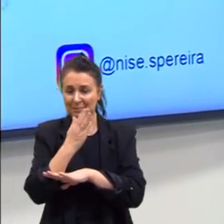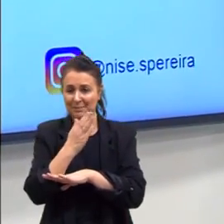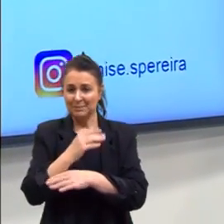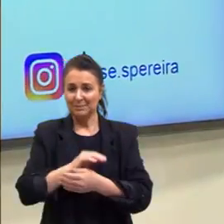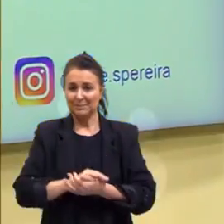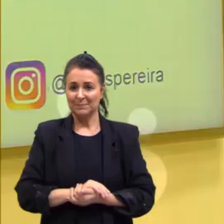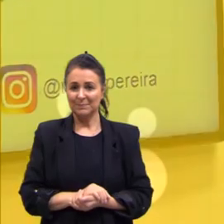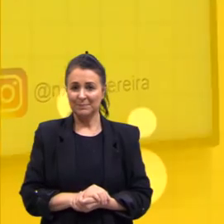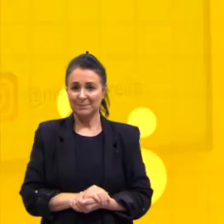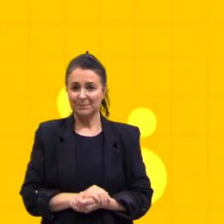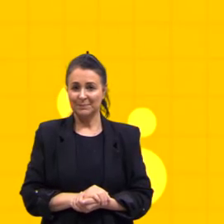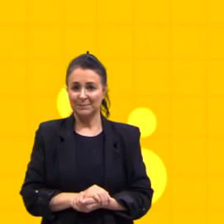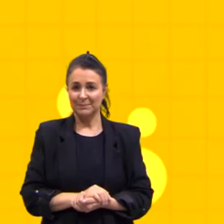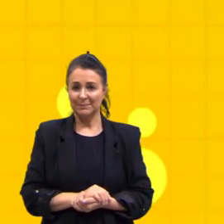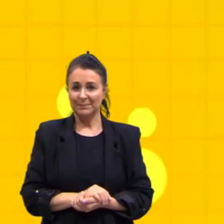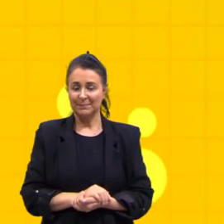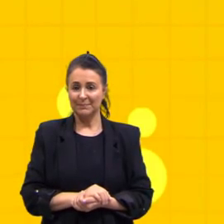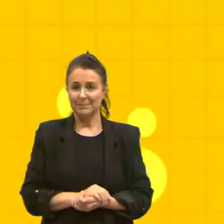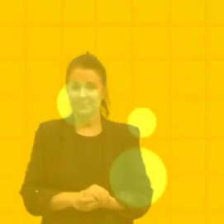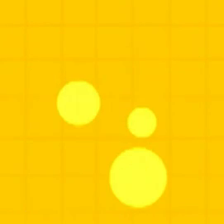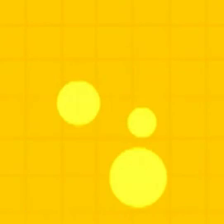forte abraço e